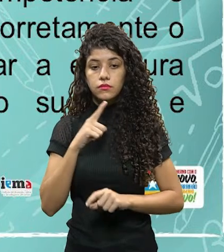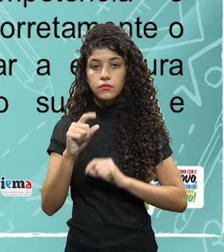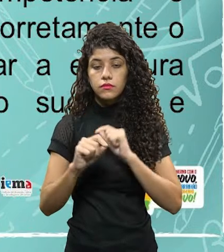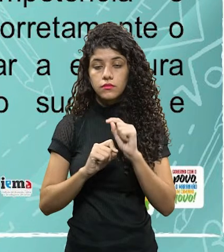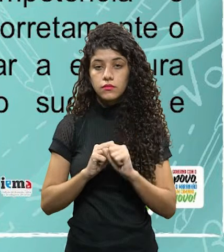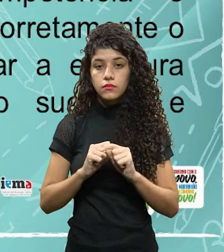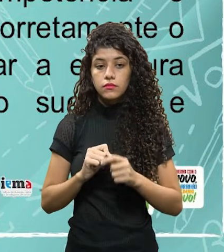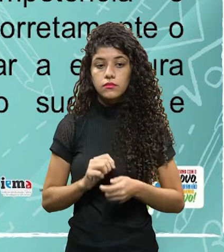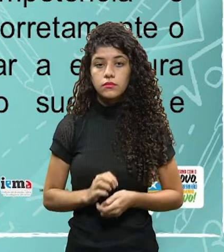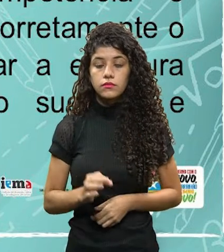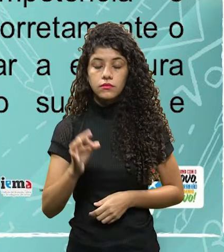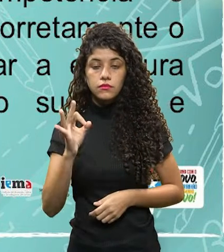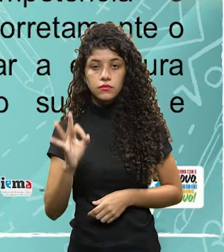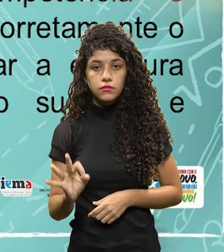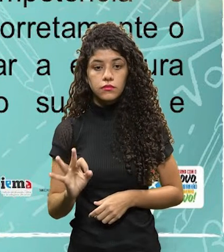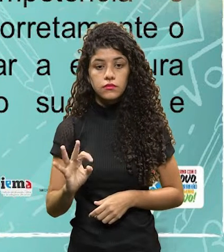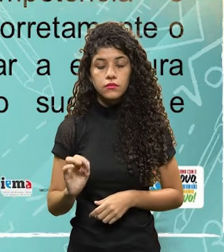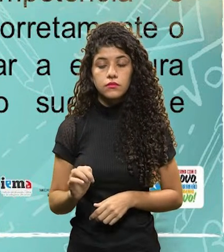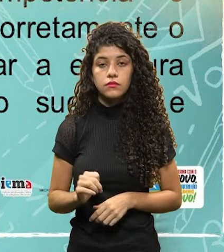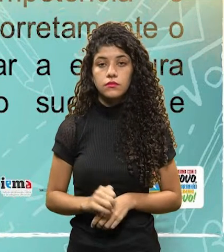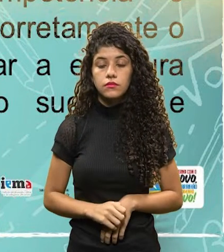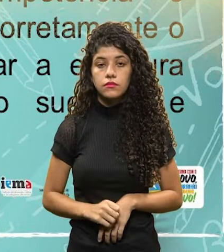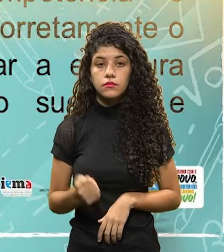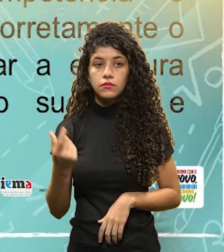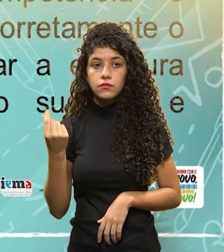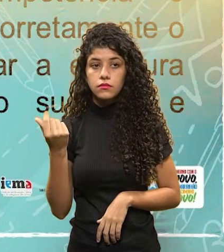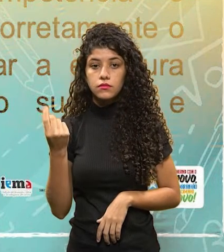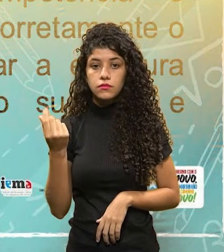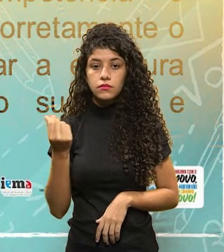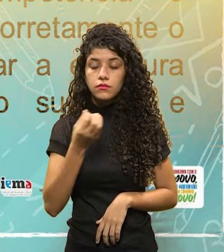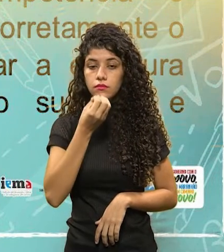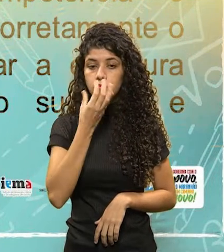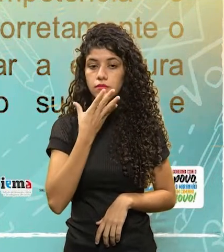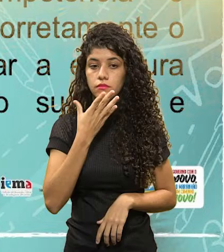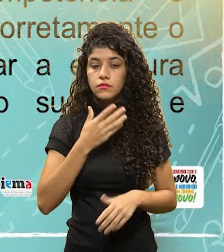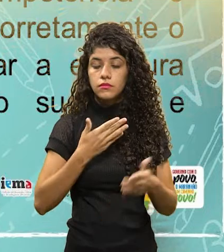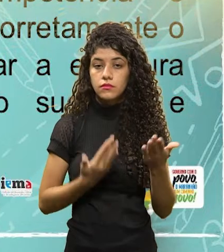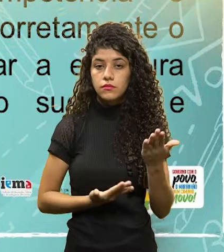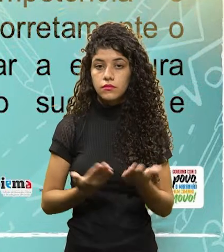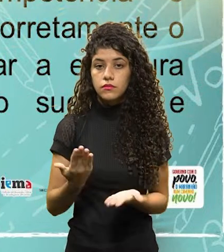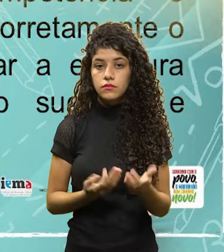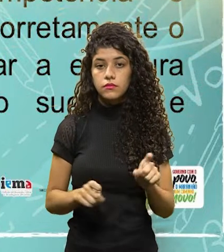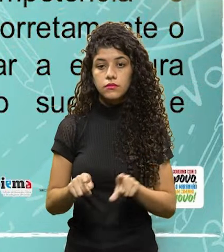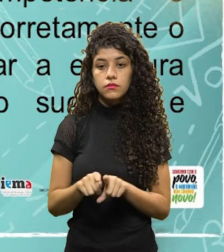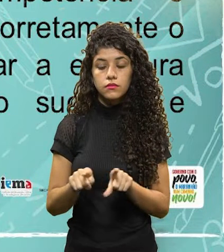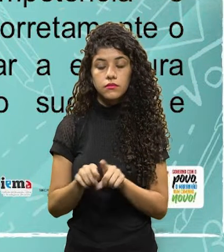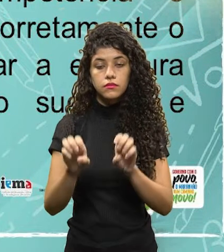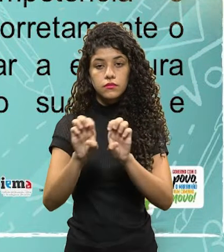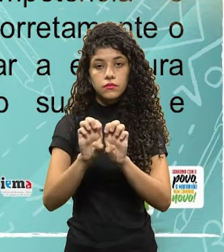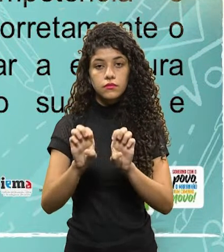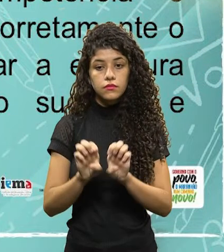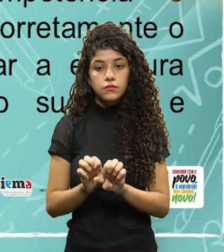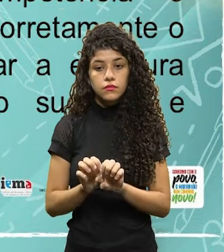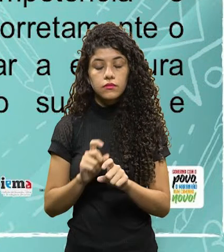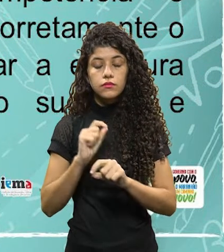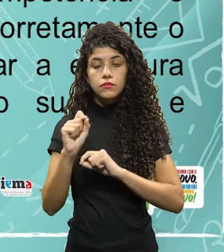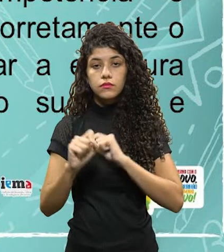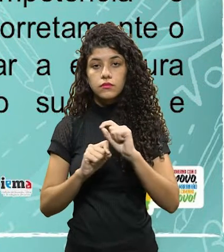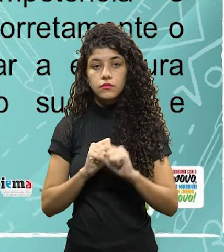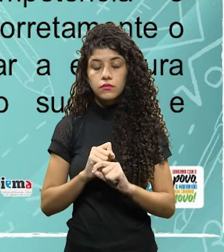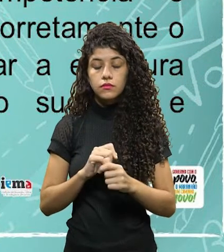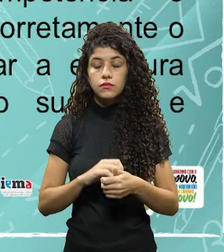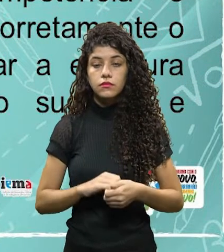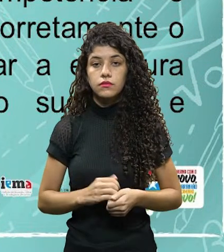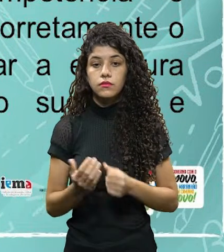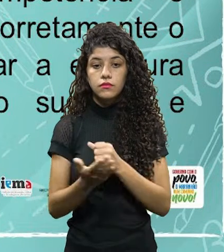formar corretamente o preço de venda de bens e serviços e arquitetar a estrutura operacional formam a receita